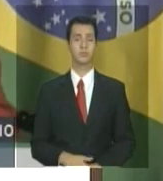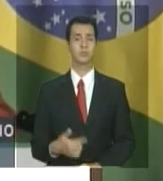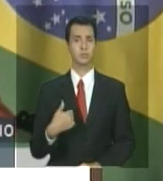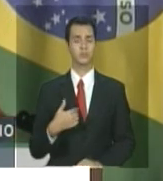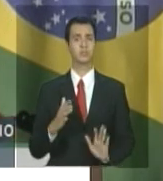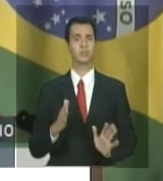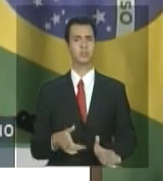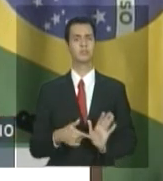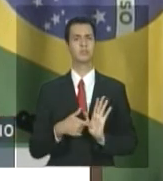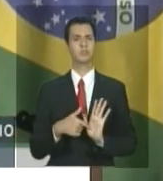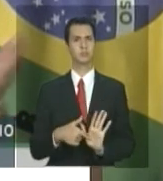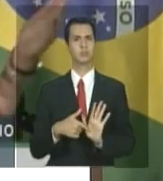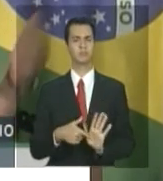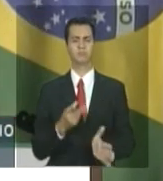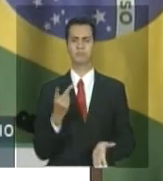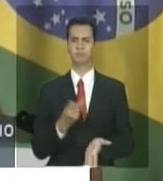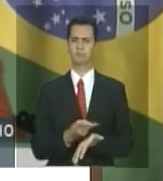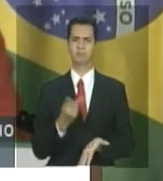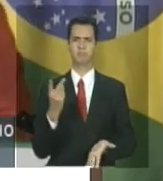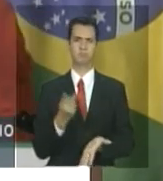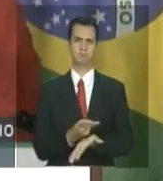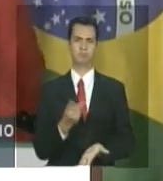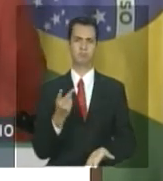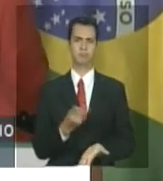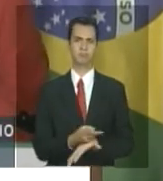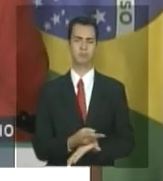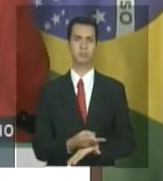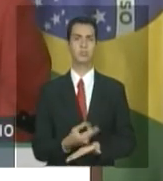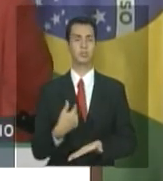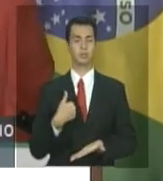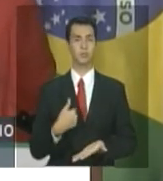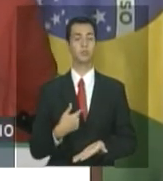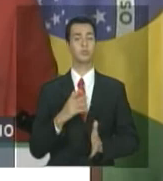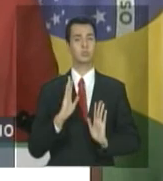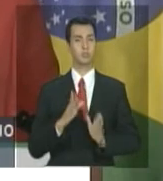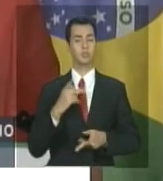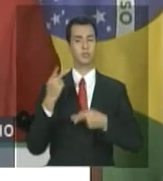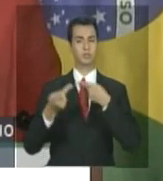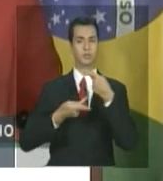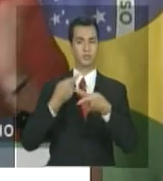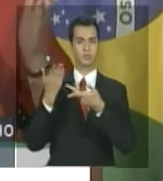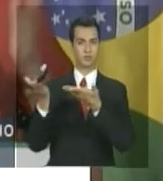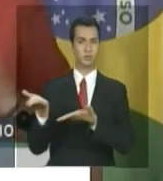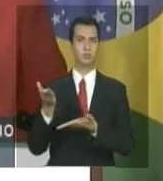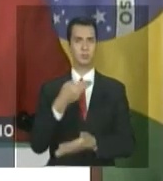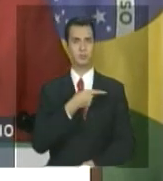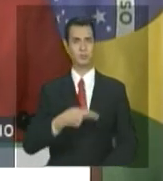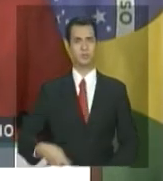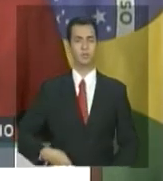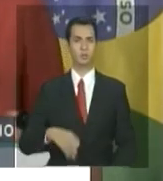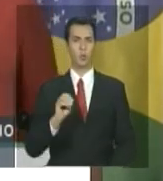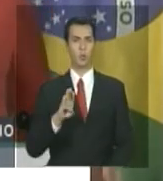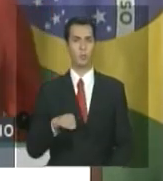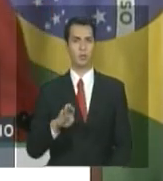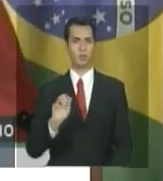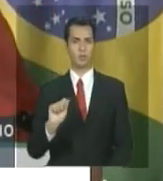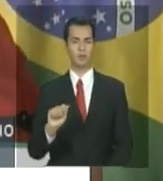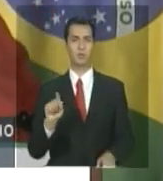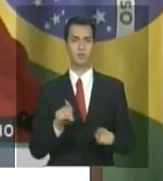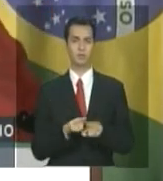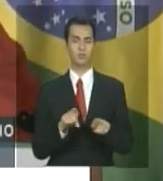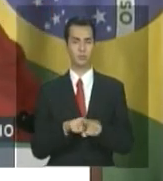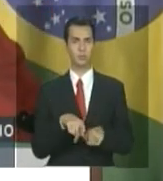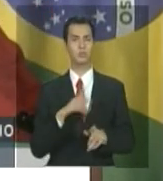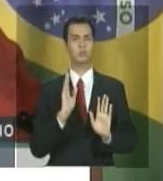manifestando sistematicamente, manifestei para o presidente Obama e para o Fórum